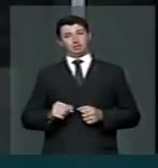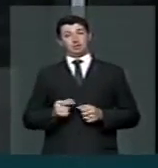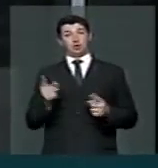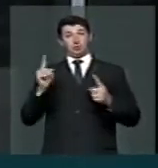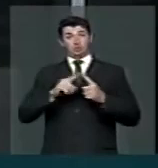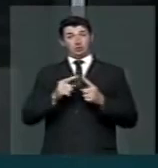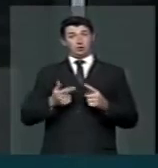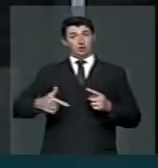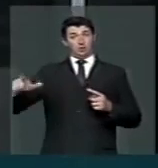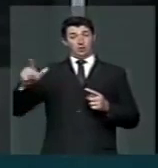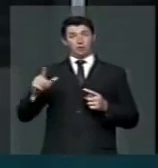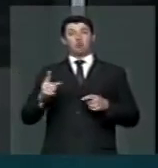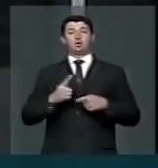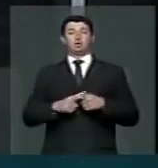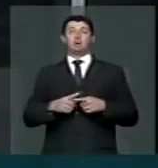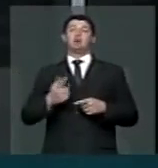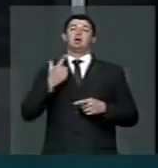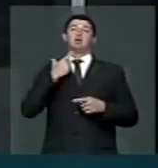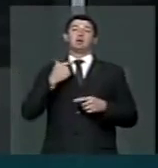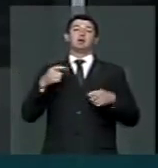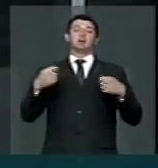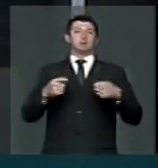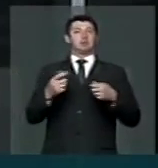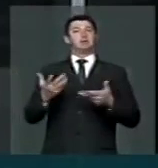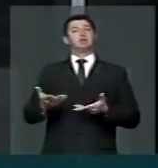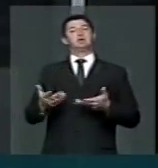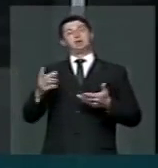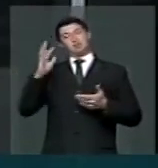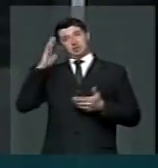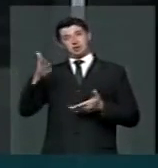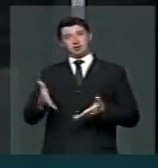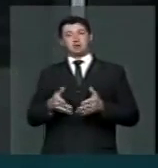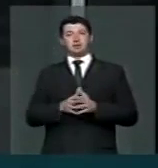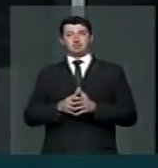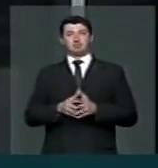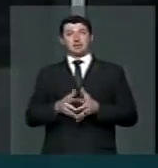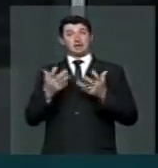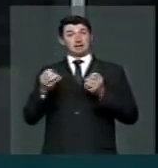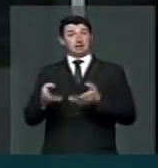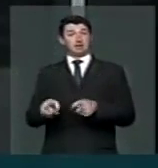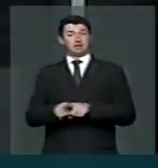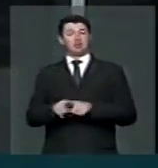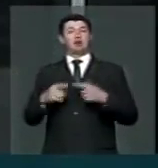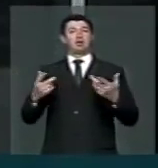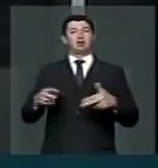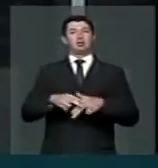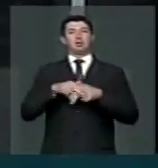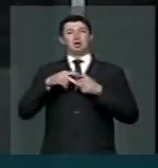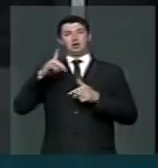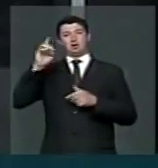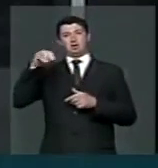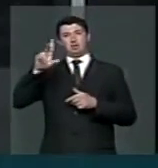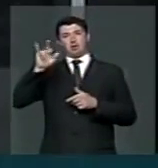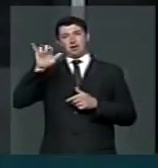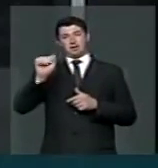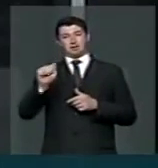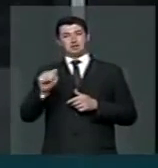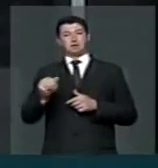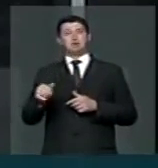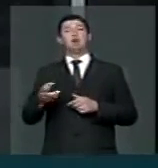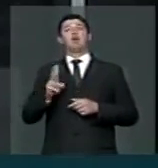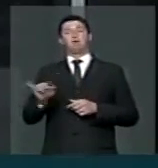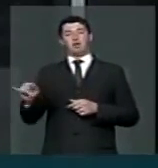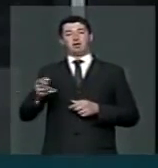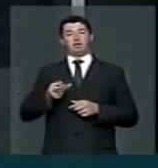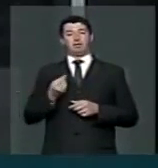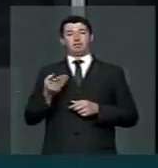motivo que, por sua vontade, deve ser levado em conta. Como consequência dessa democratização, sobreviverá